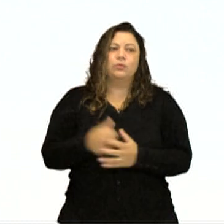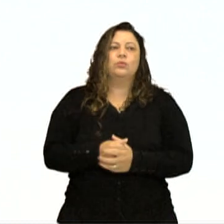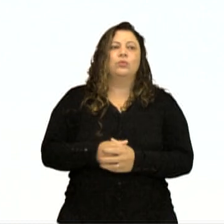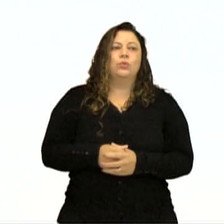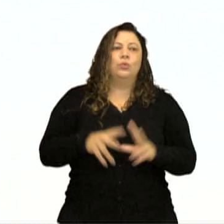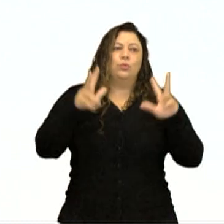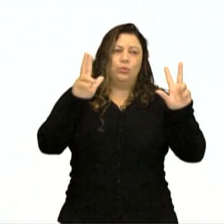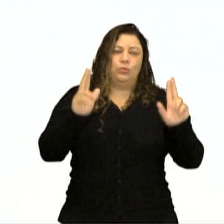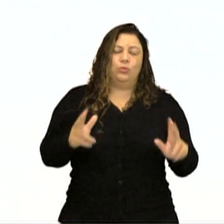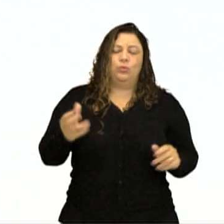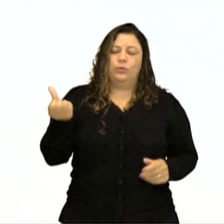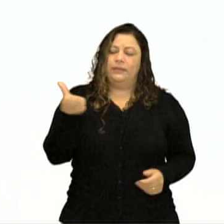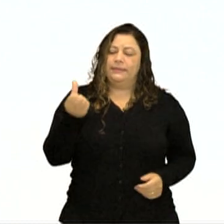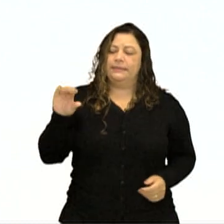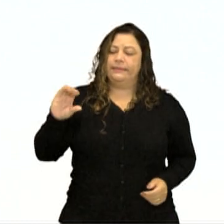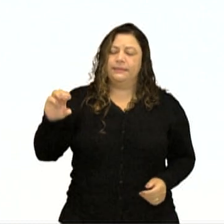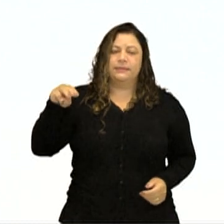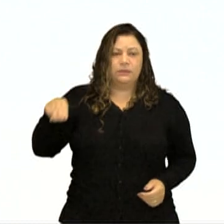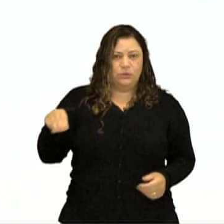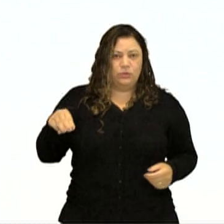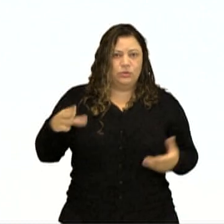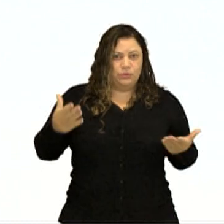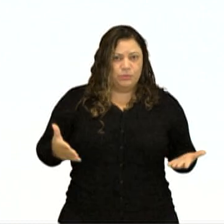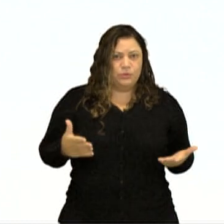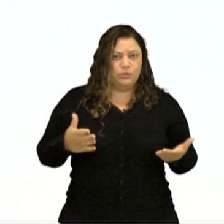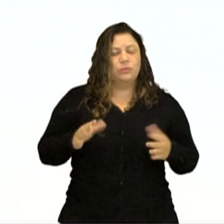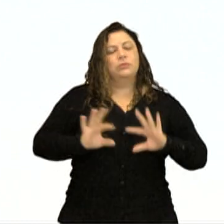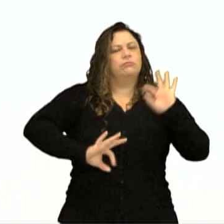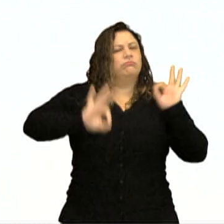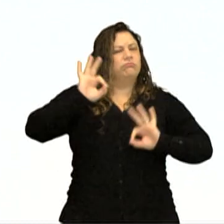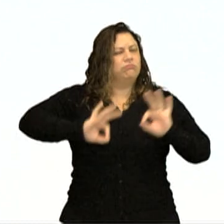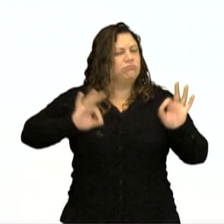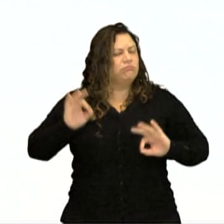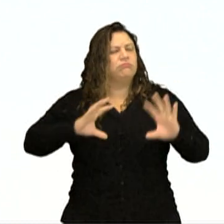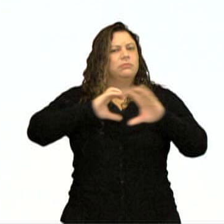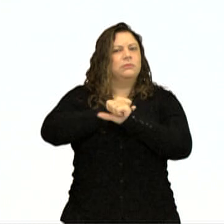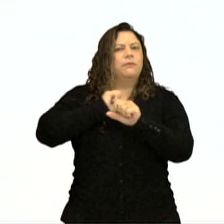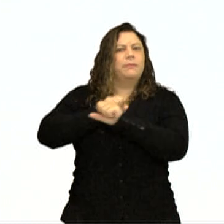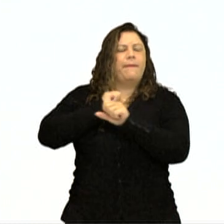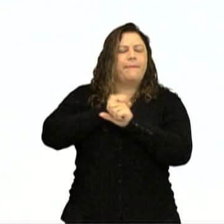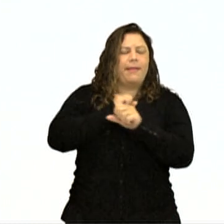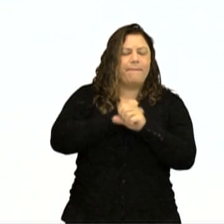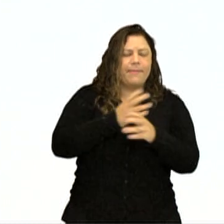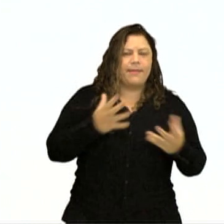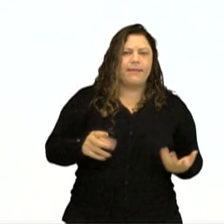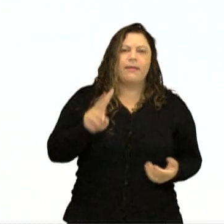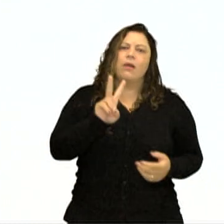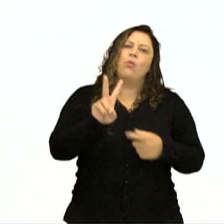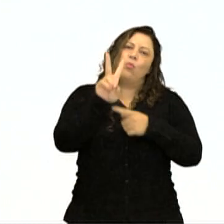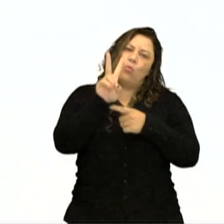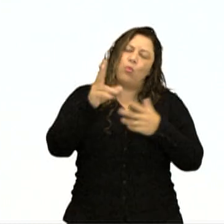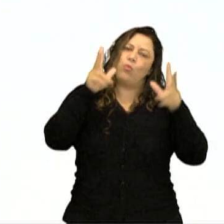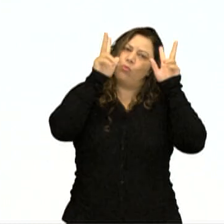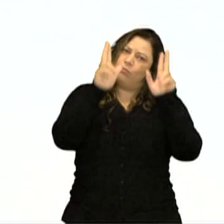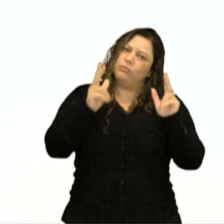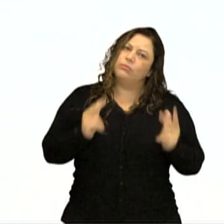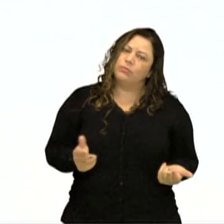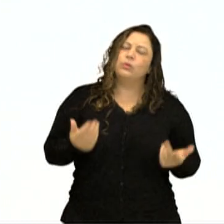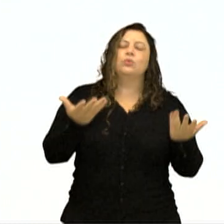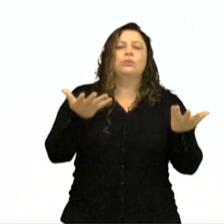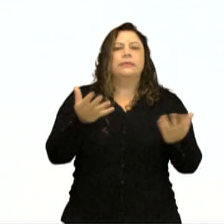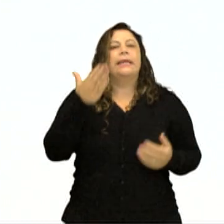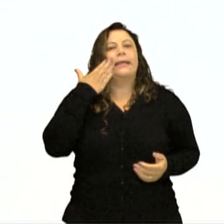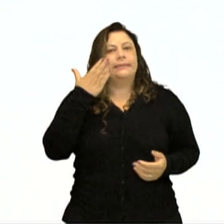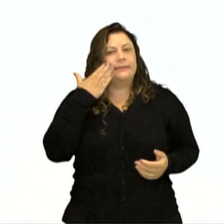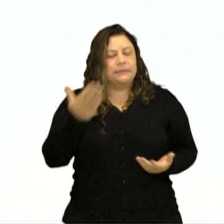que formam uma só, é 6 centímetros. Então, para a gente poder calcular o volume, que é exatamente o que a gente quer